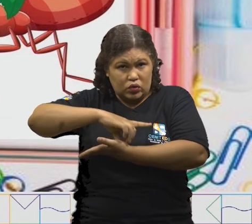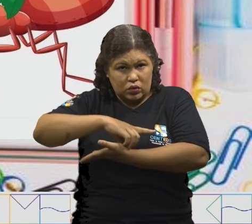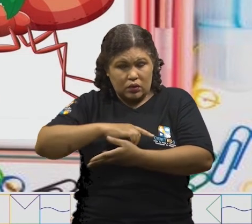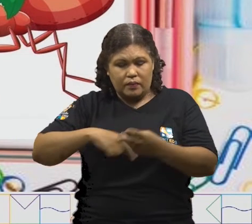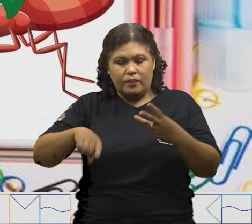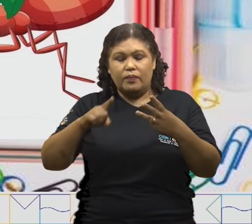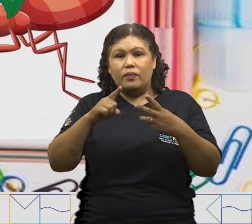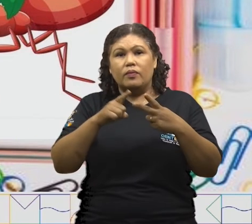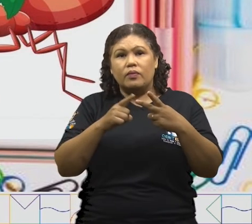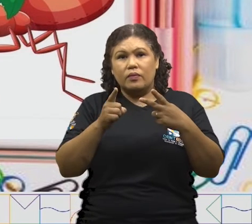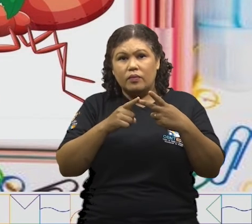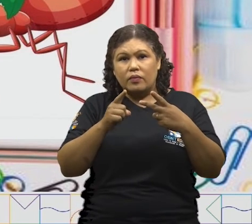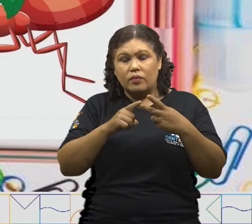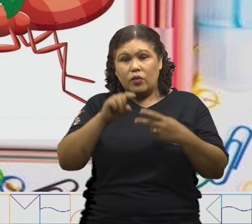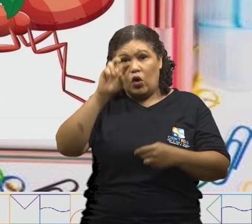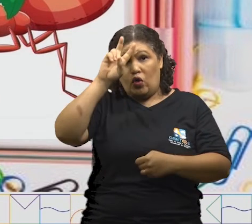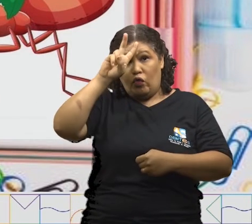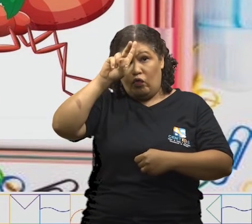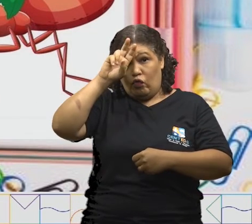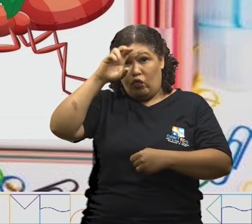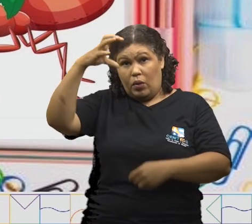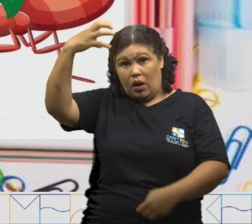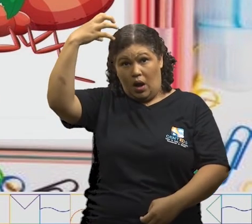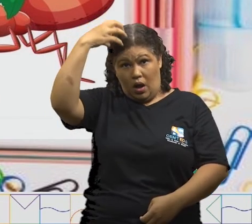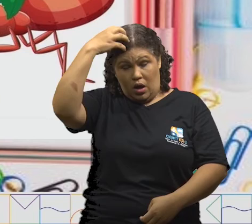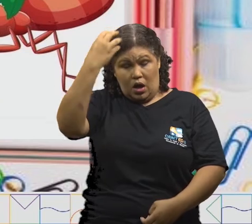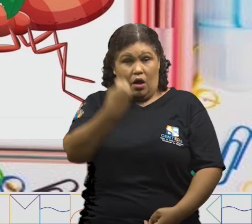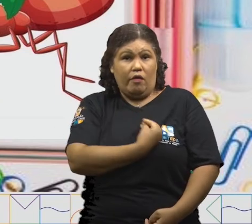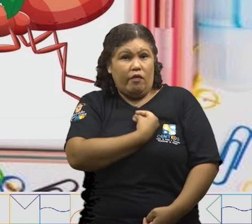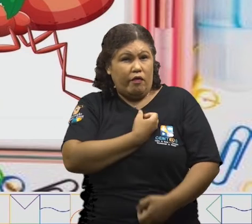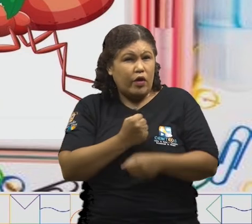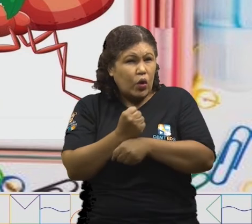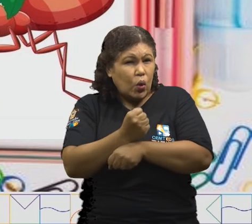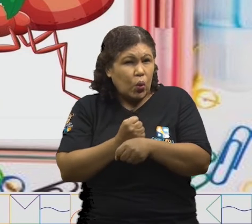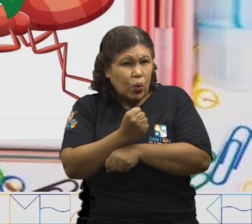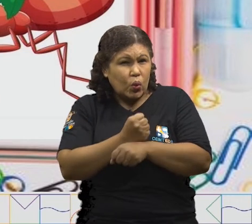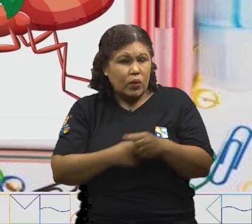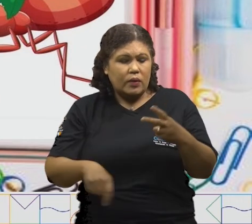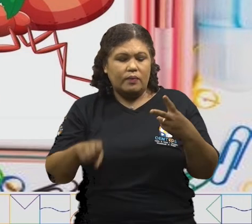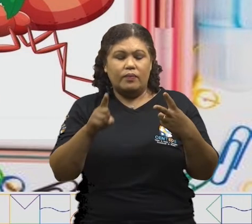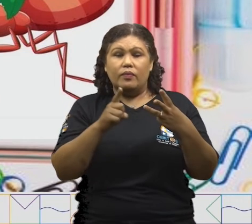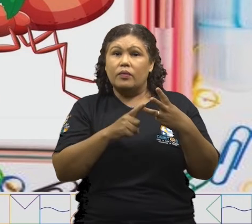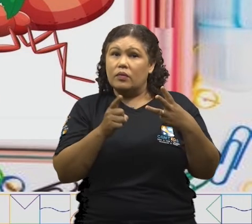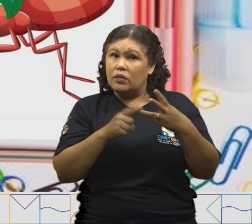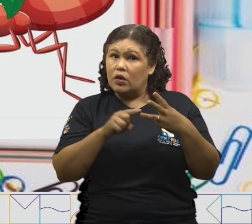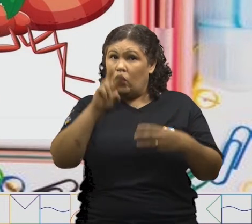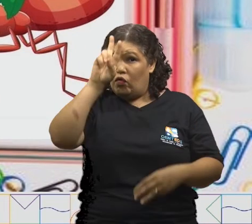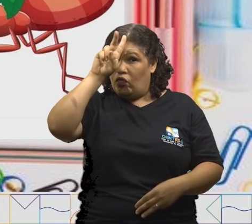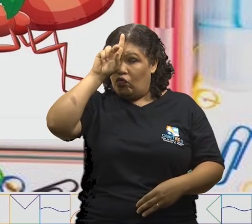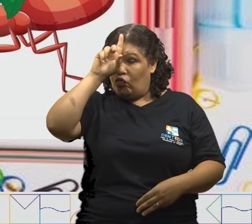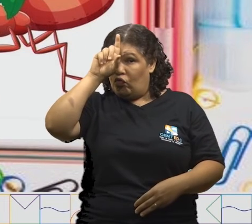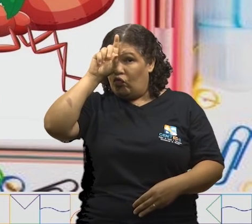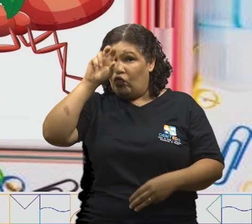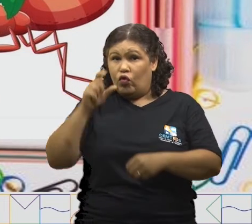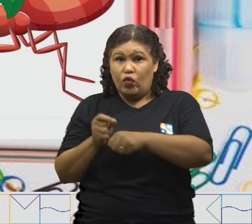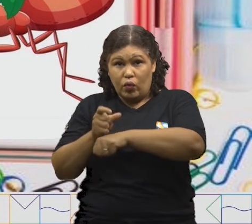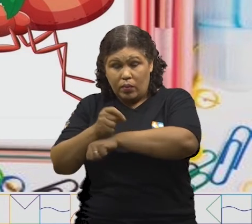As rainhas são as que vivem mais. 3. As formigas têm